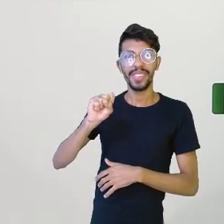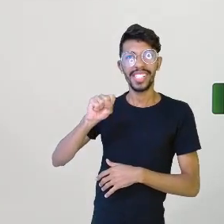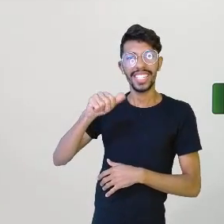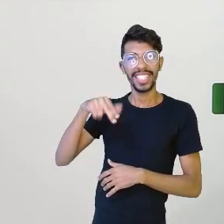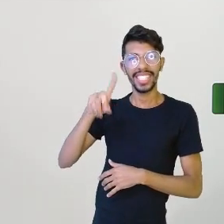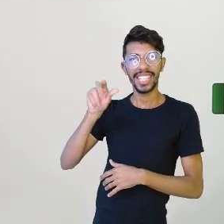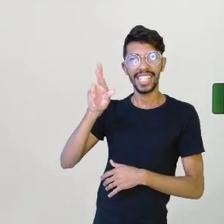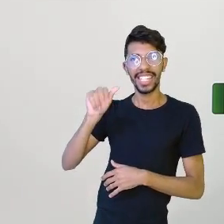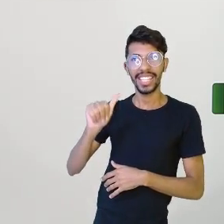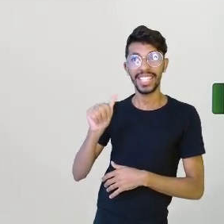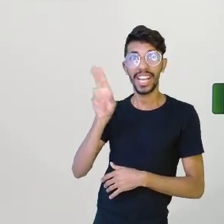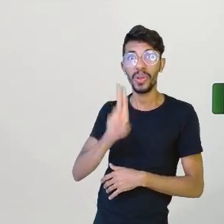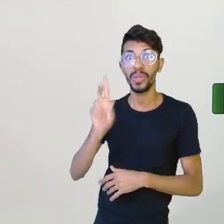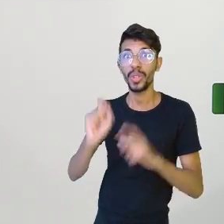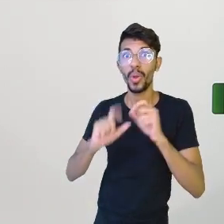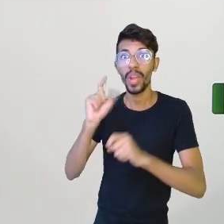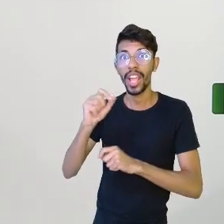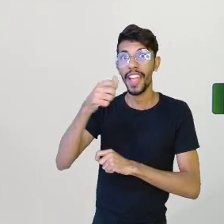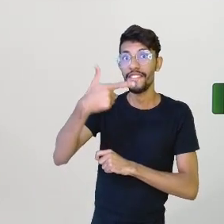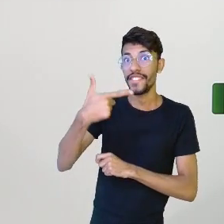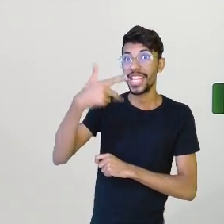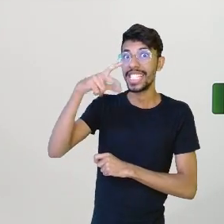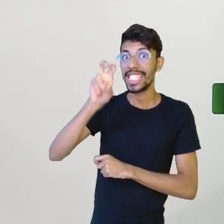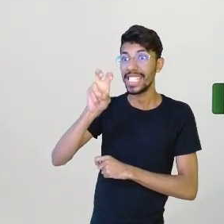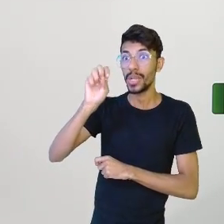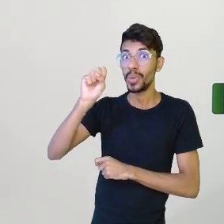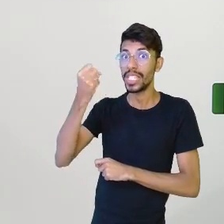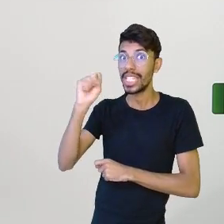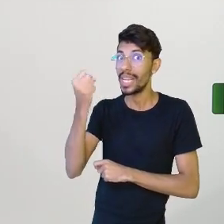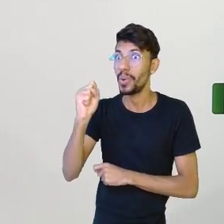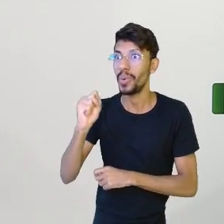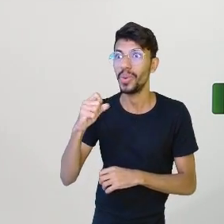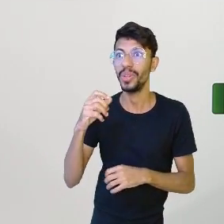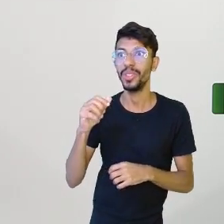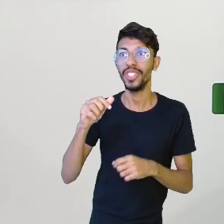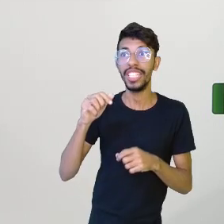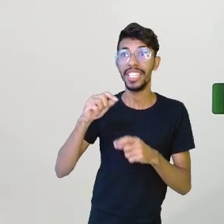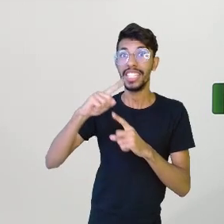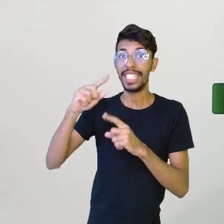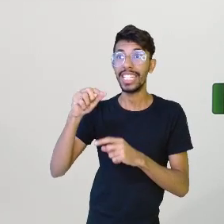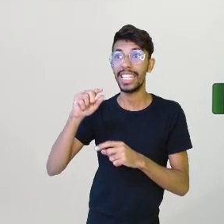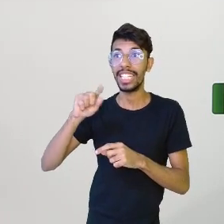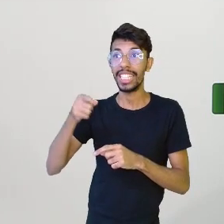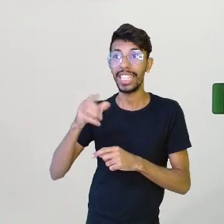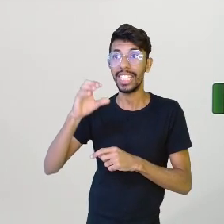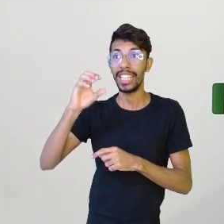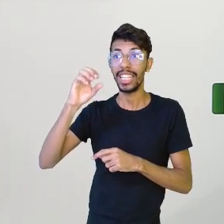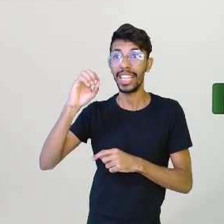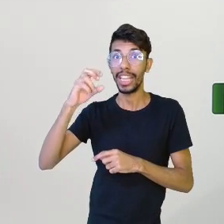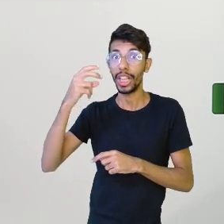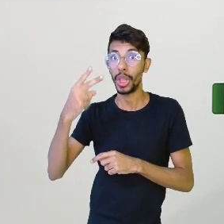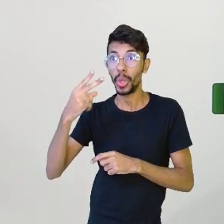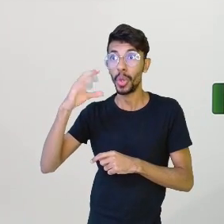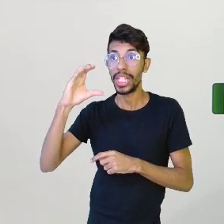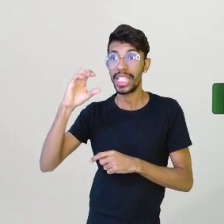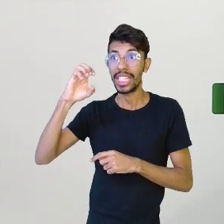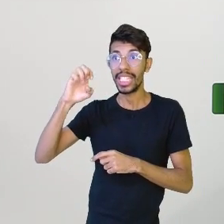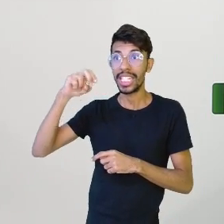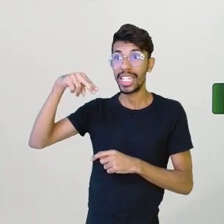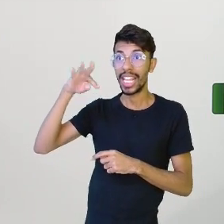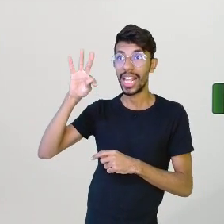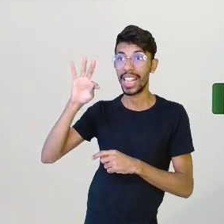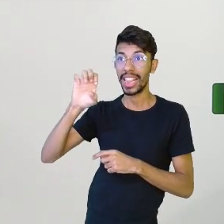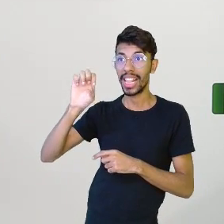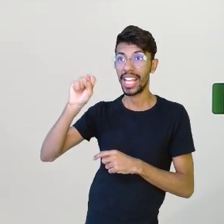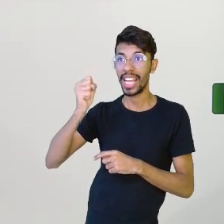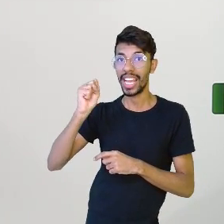Sandra gastou 25 segundos e 2 centésimos, ó,